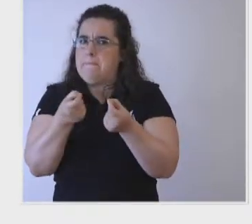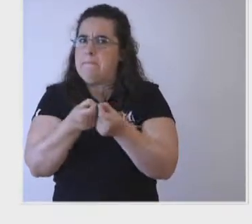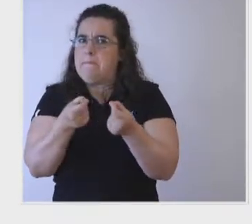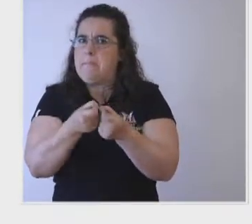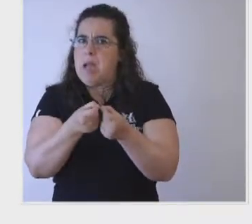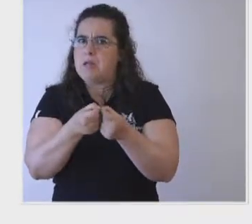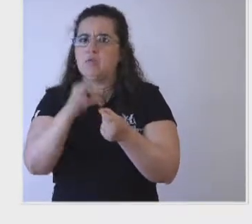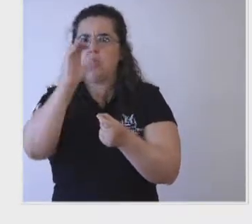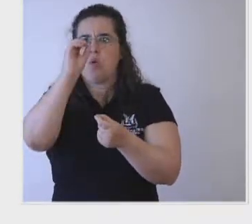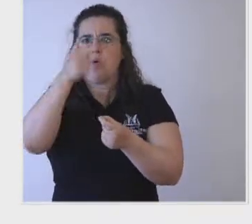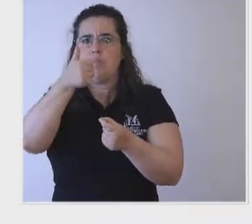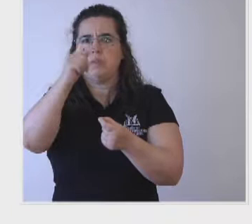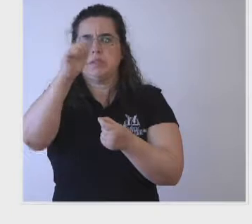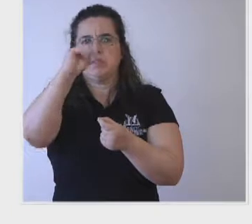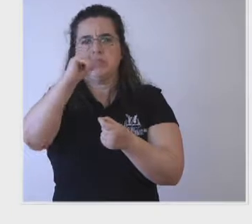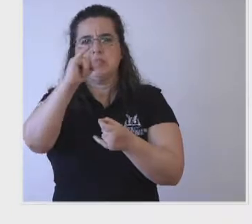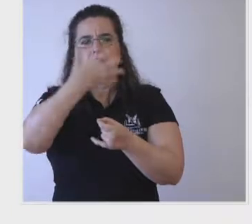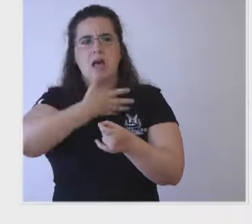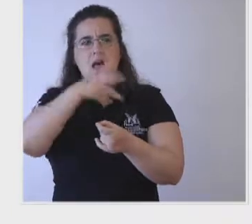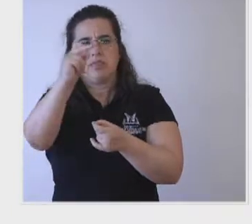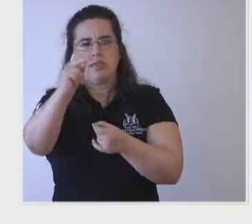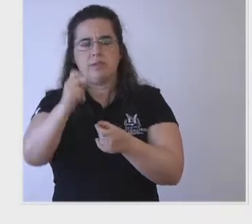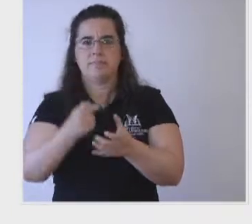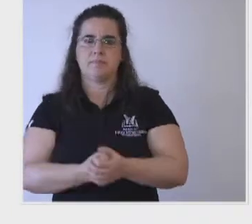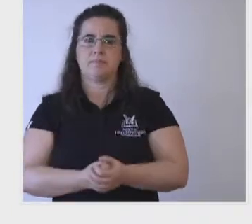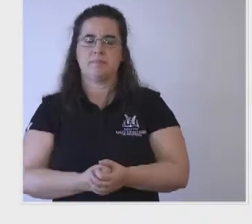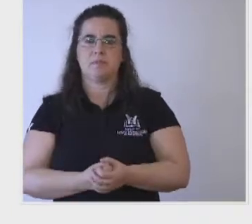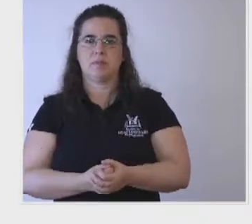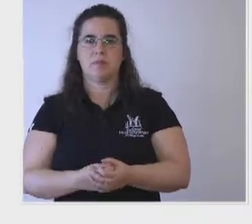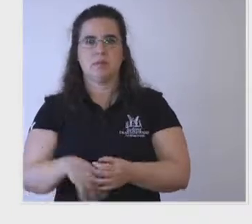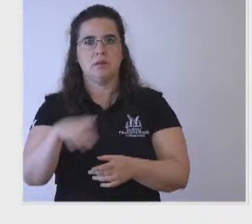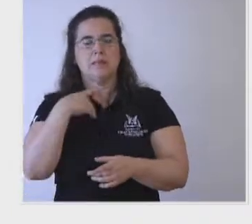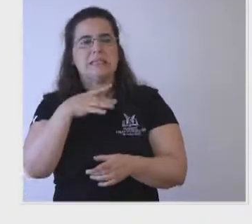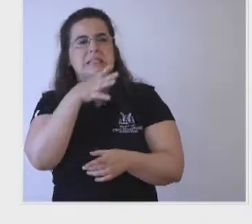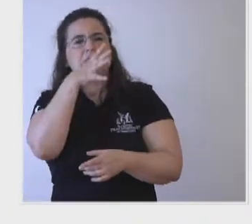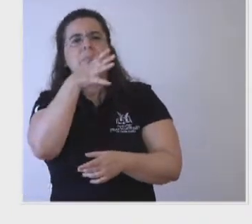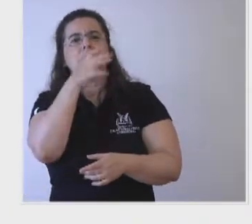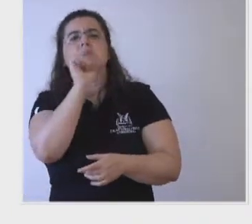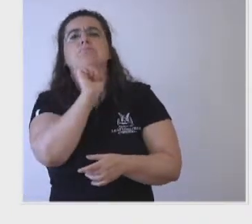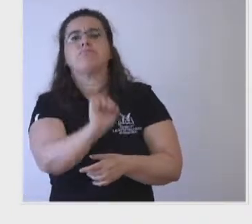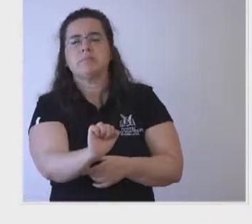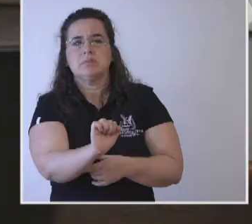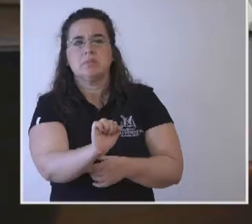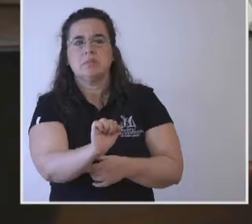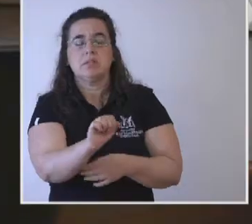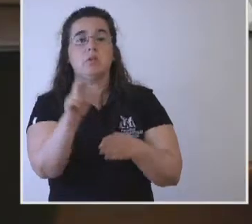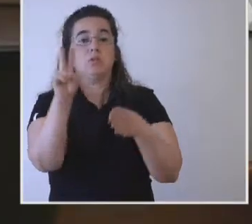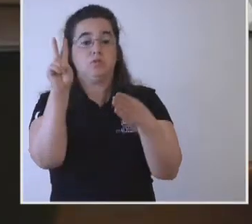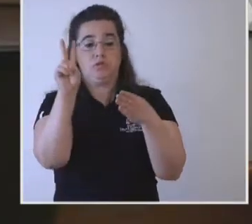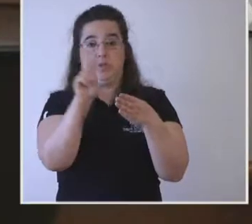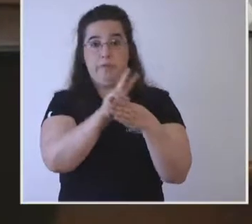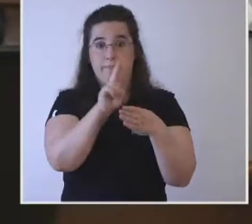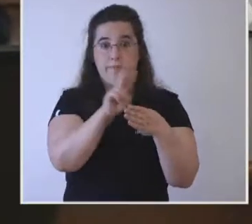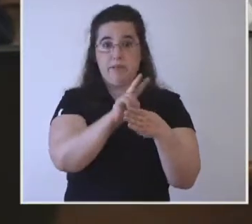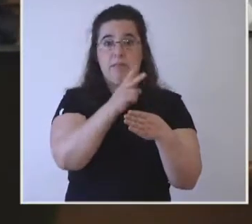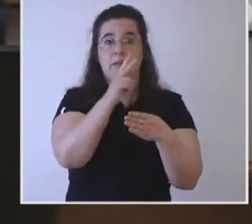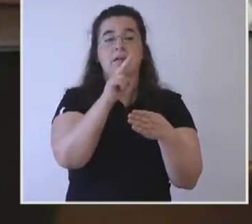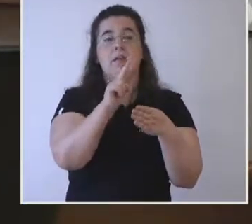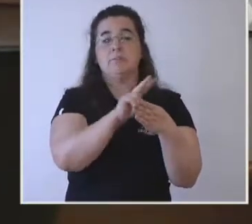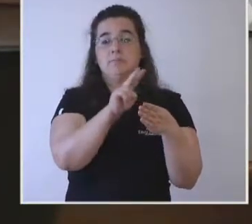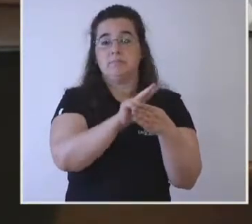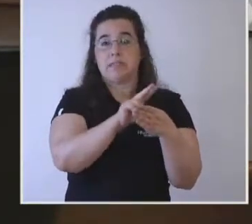É surpreendente. Quer dizer que entre os veganos e os não-vegetarianos há uma diferença qualquer